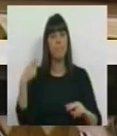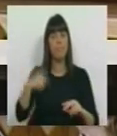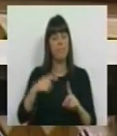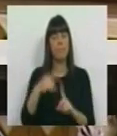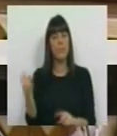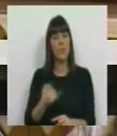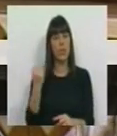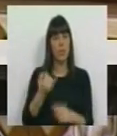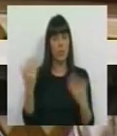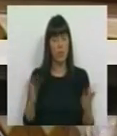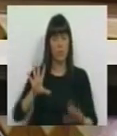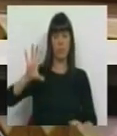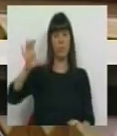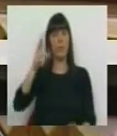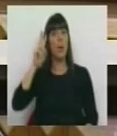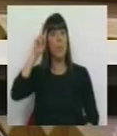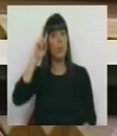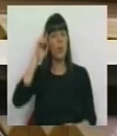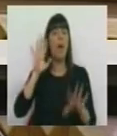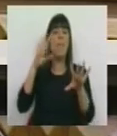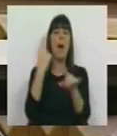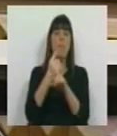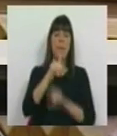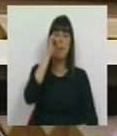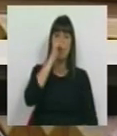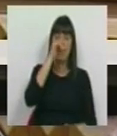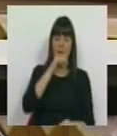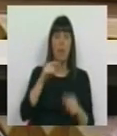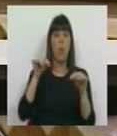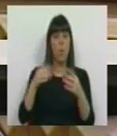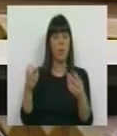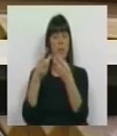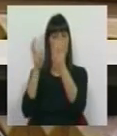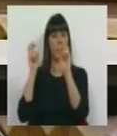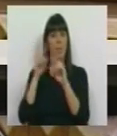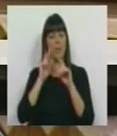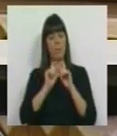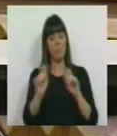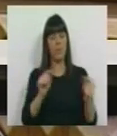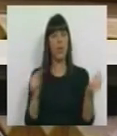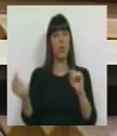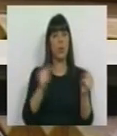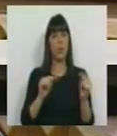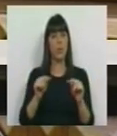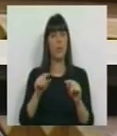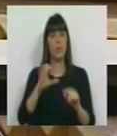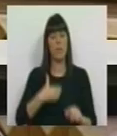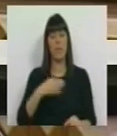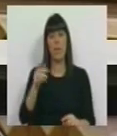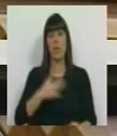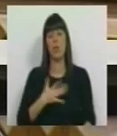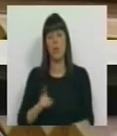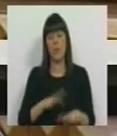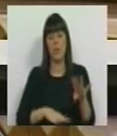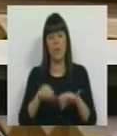as instituições do Distrito de Porto Alegre, mas também do Distrito de Santarém, que estão hoje aqui a assistir à discussão que o seu DS não